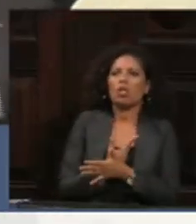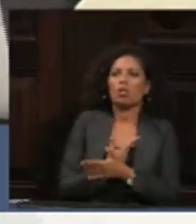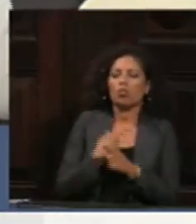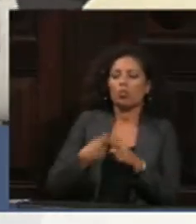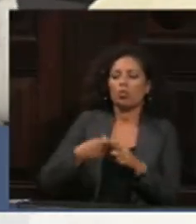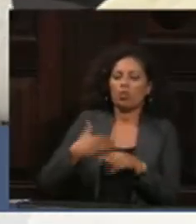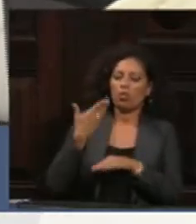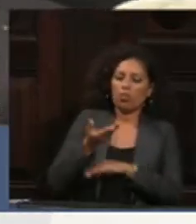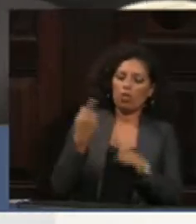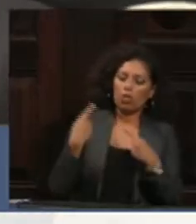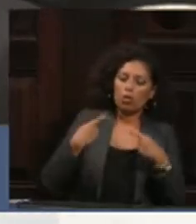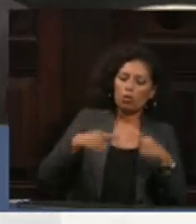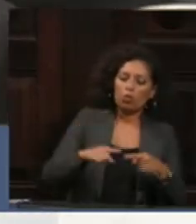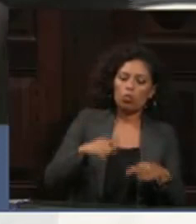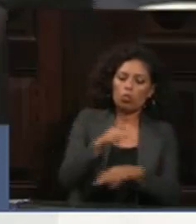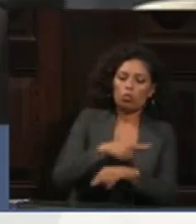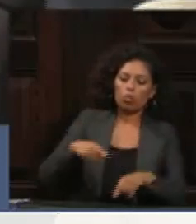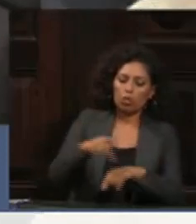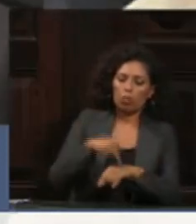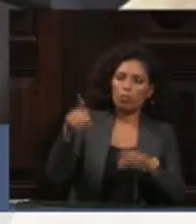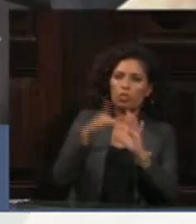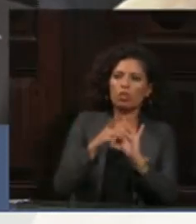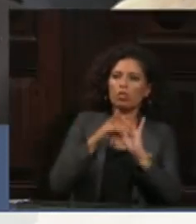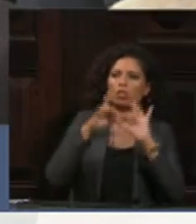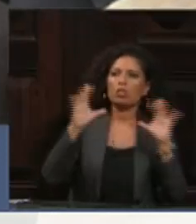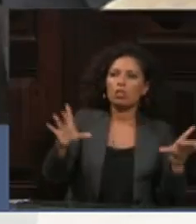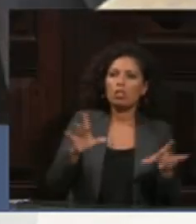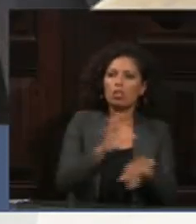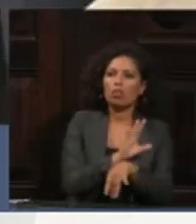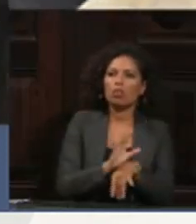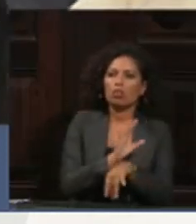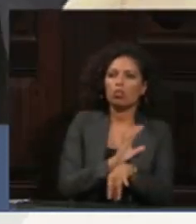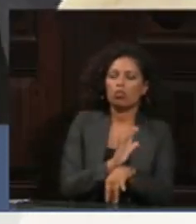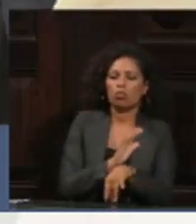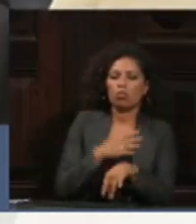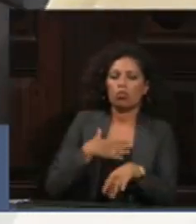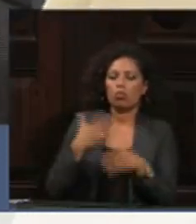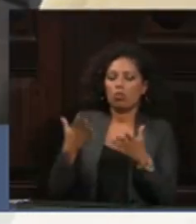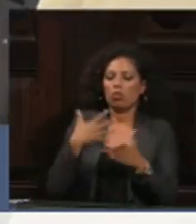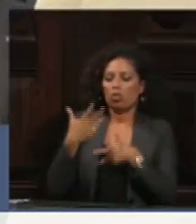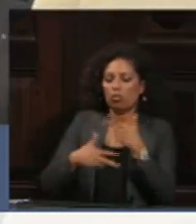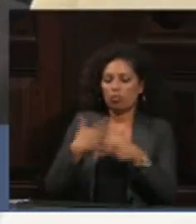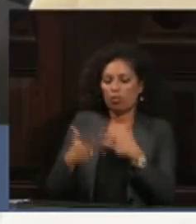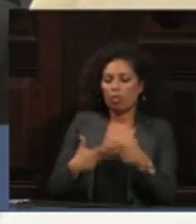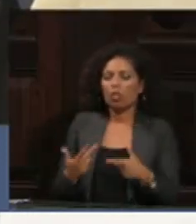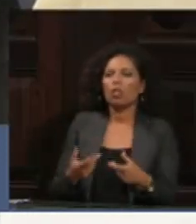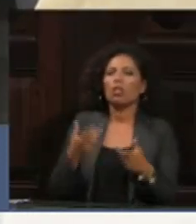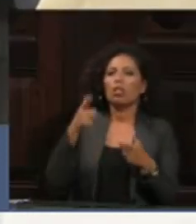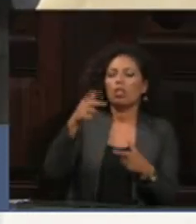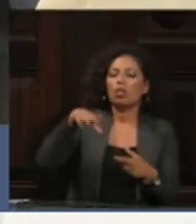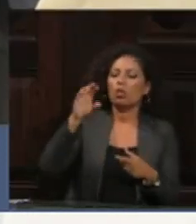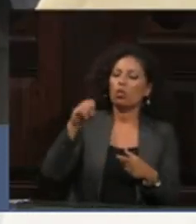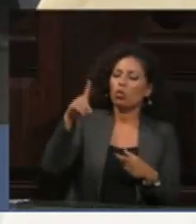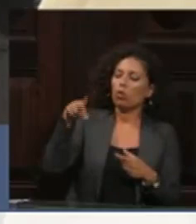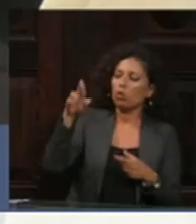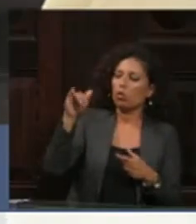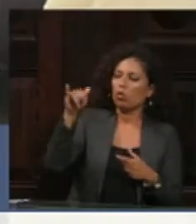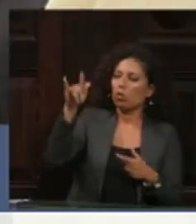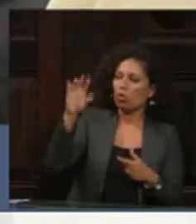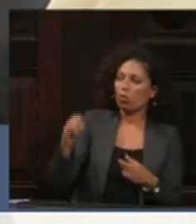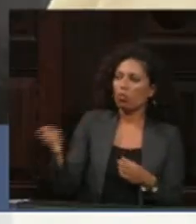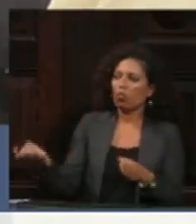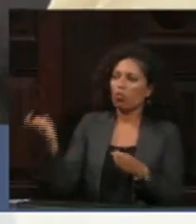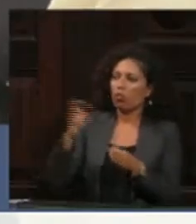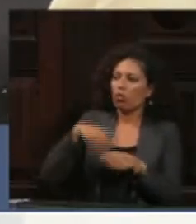agridem o Estado democrático de direito no Brasil. Por isso quero fazer esse registro aqui, comunicar que o Rodrigo volta à Prefeitura, como assim